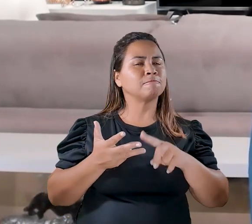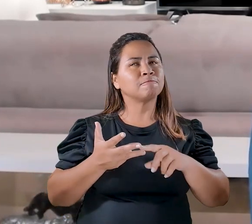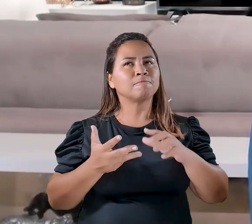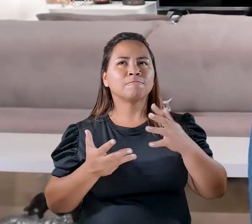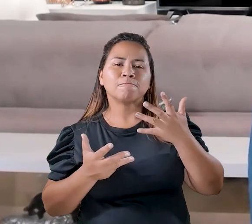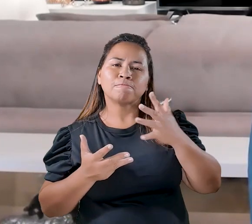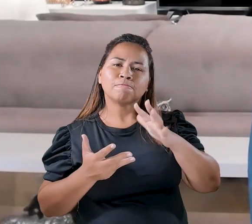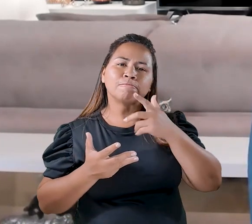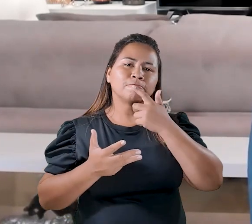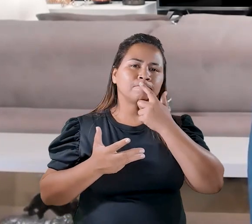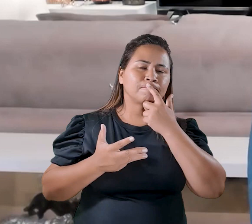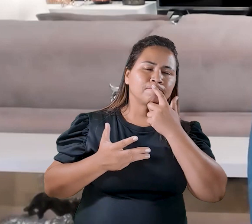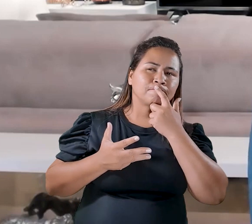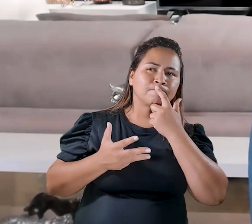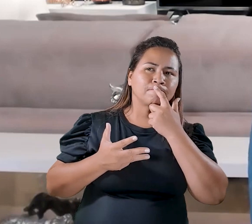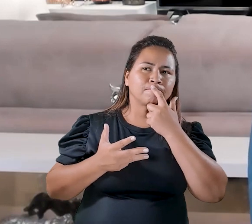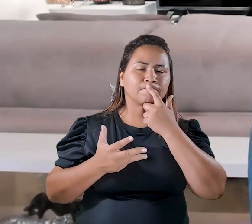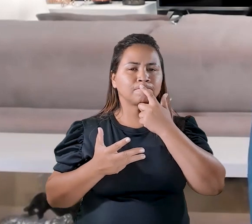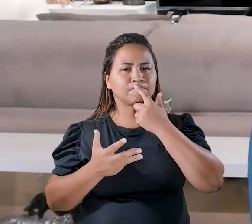talvez